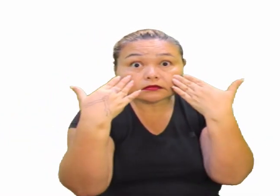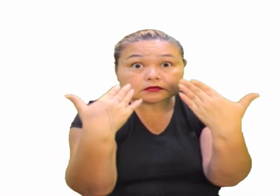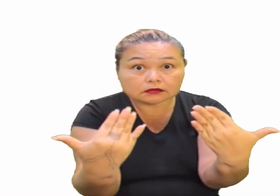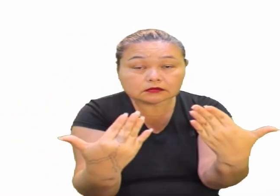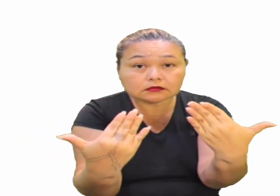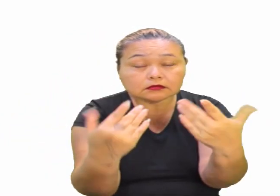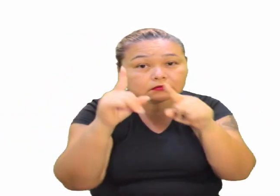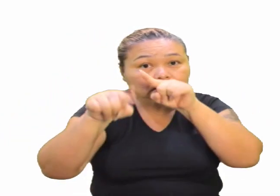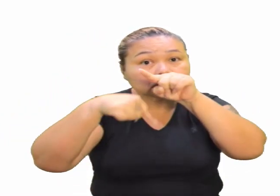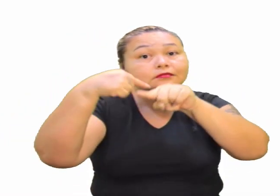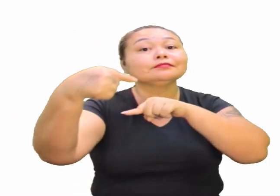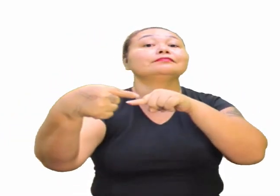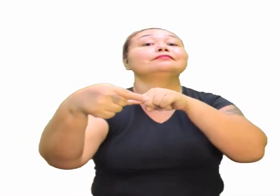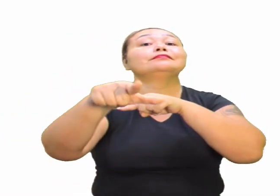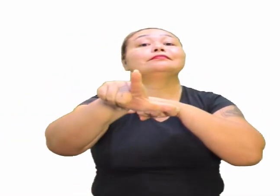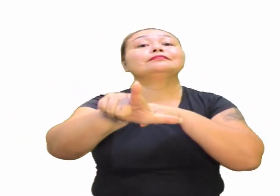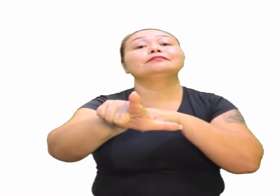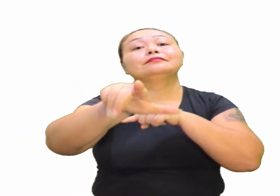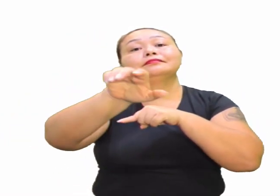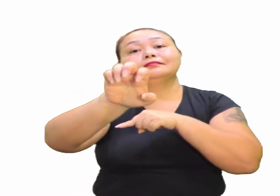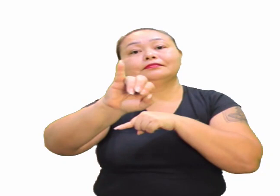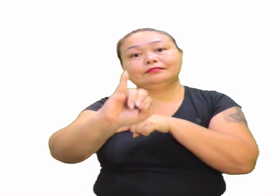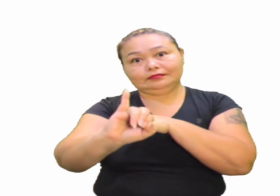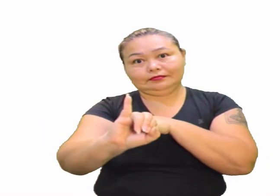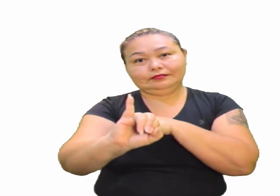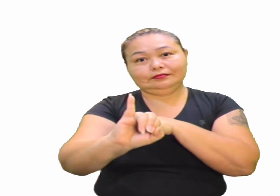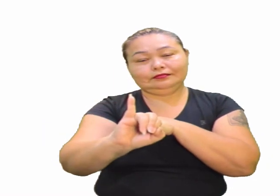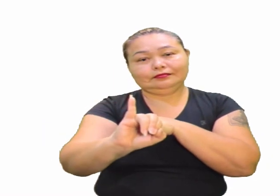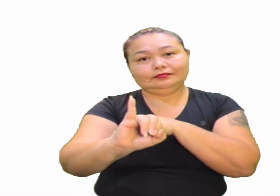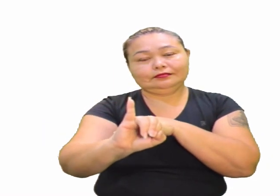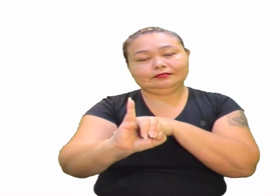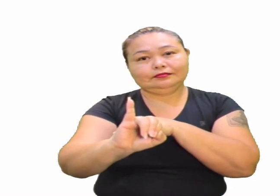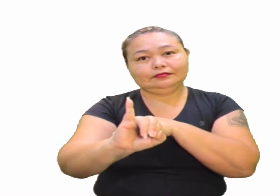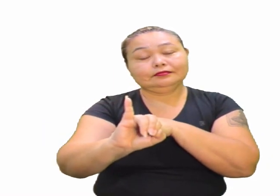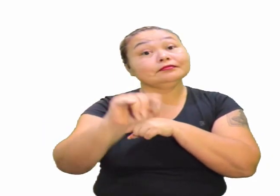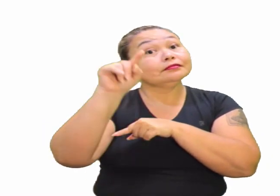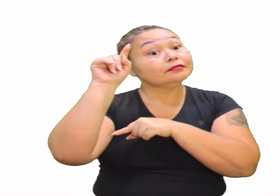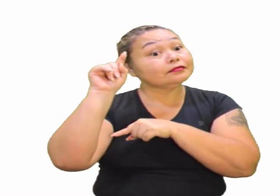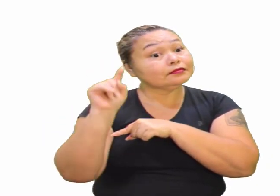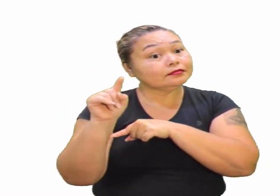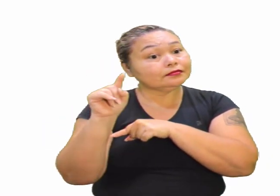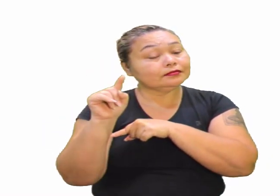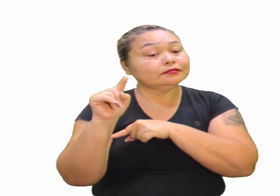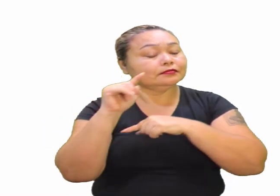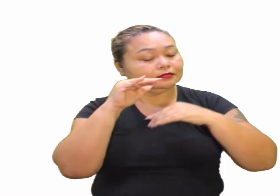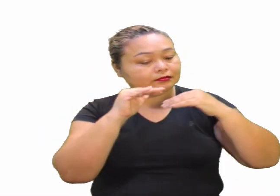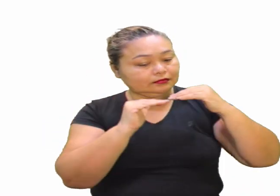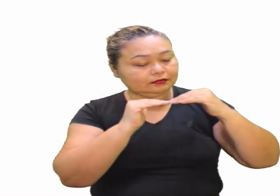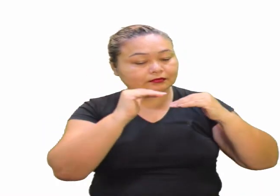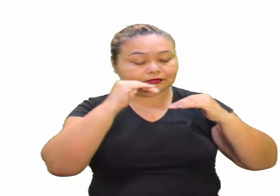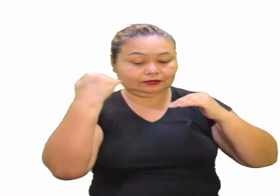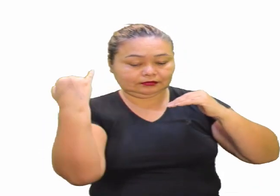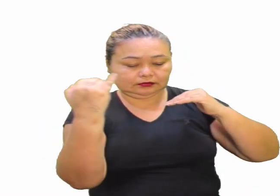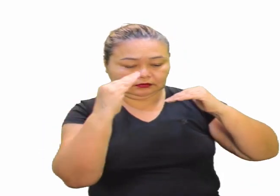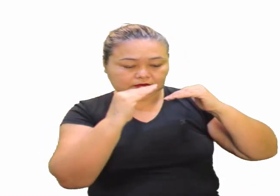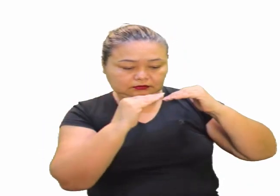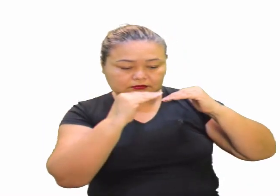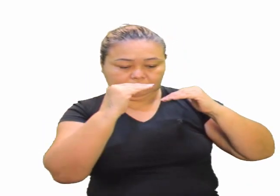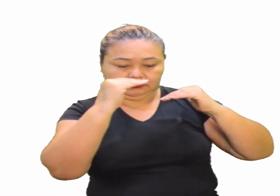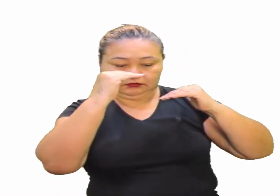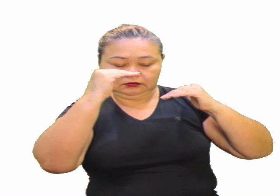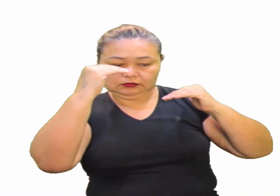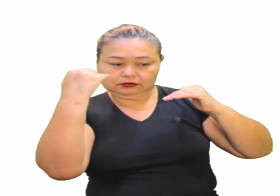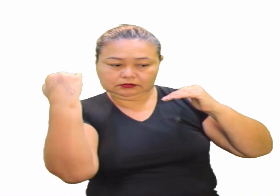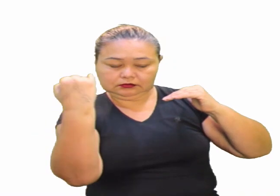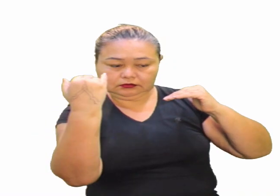ela se torna lei. Então, em escala de importância, em